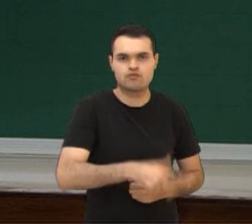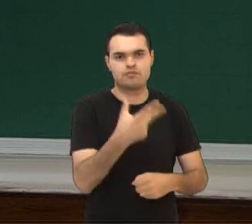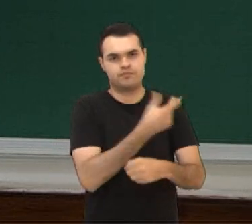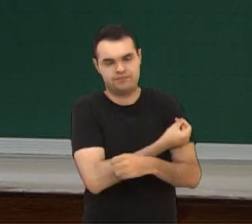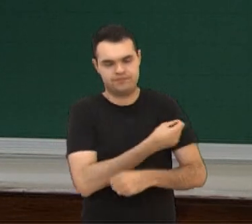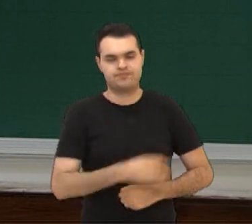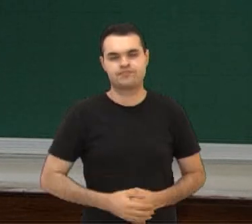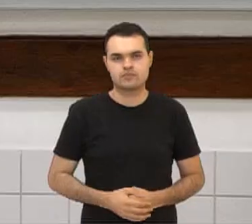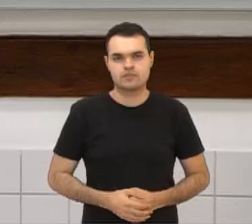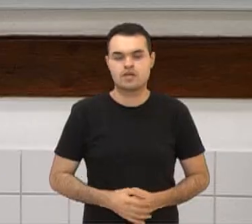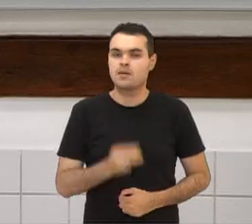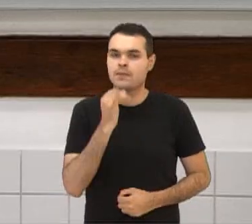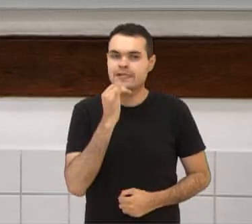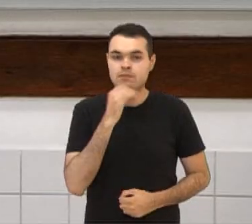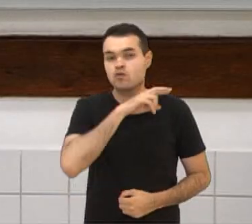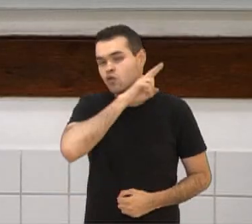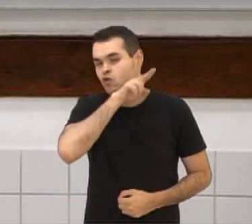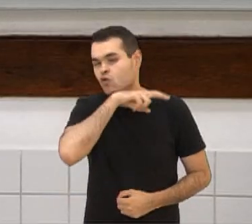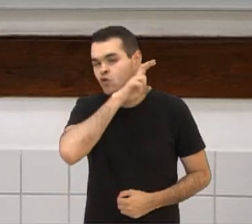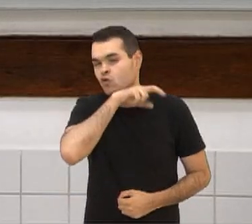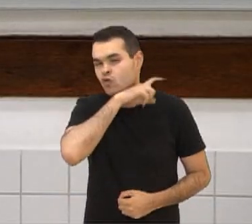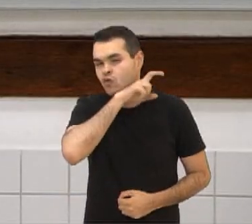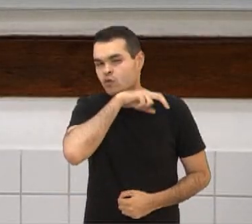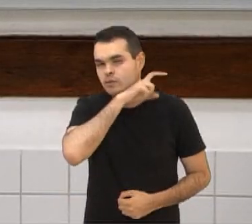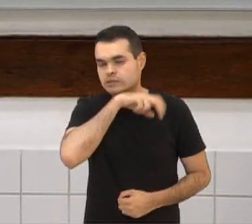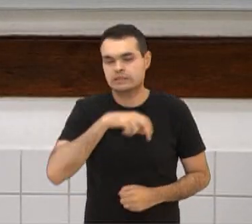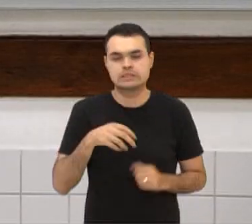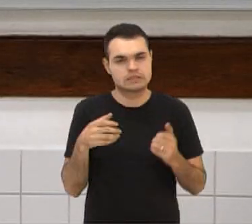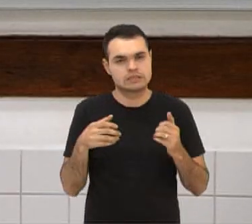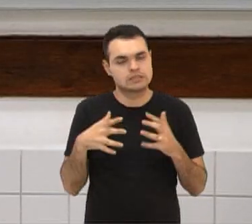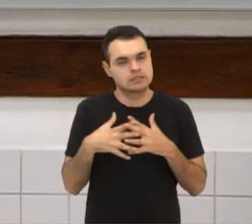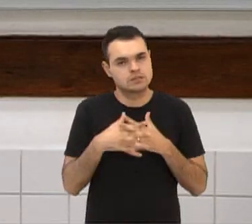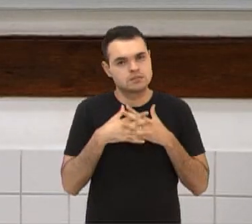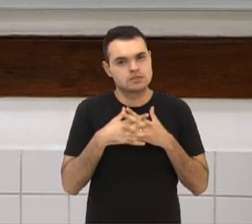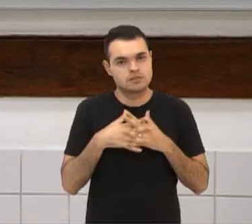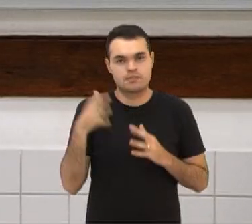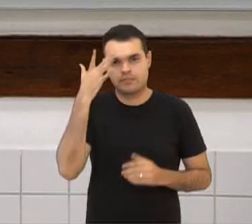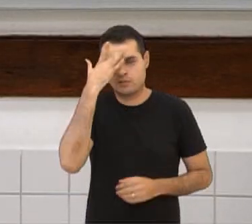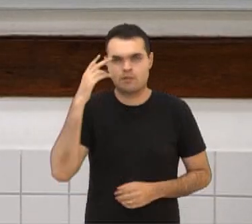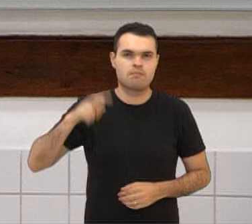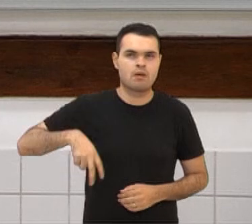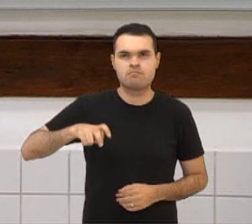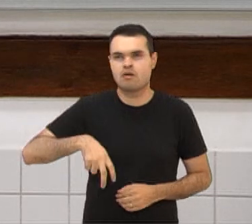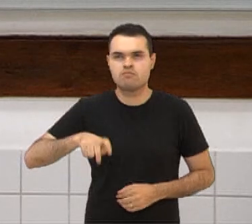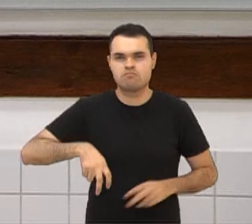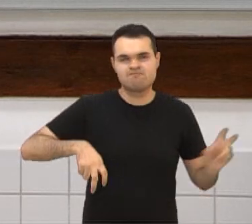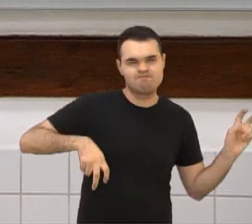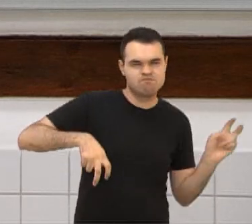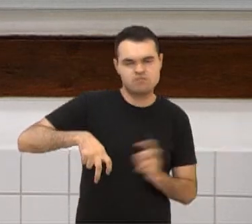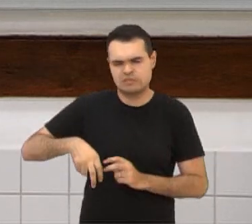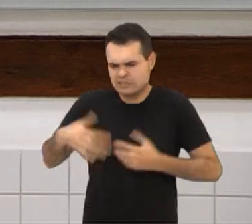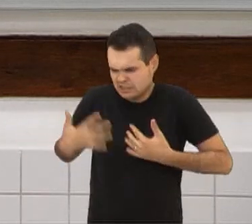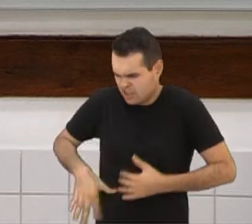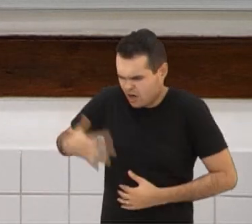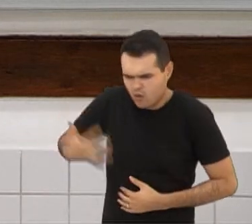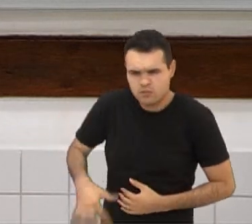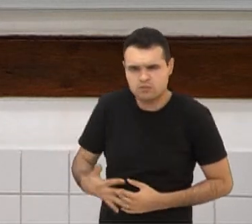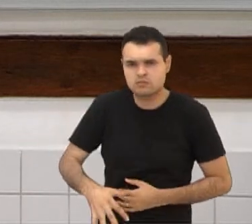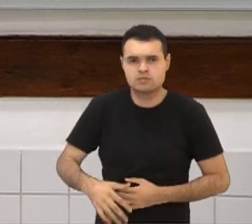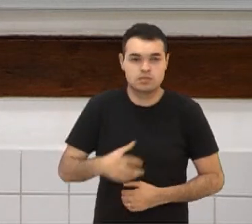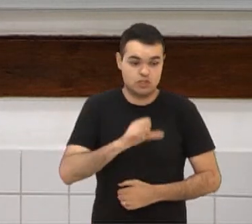caso, por exemplo, de veneno de cobra, isso é bem complicadinho, porque veja lá, a pessoa então foi picada por uma cobra, tomou o